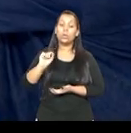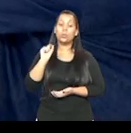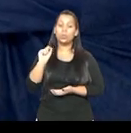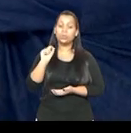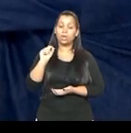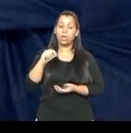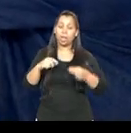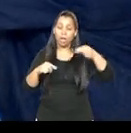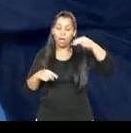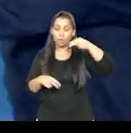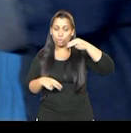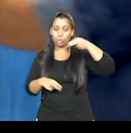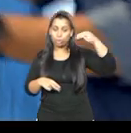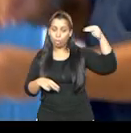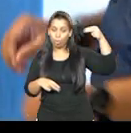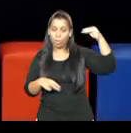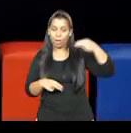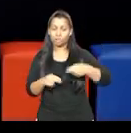noroeste.